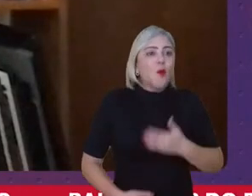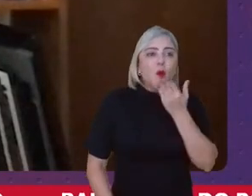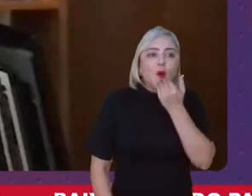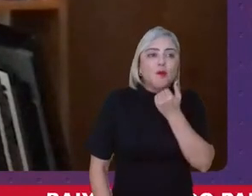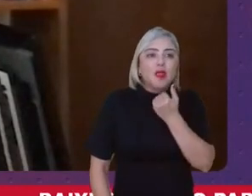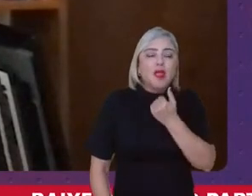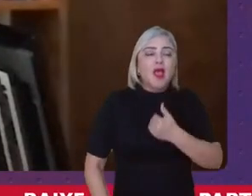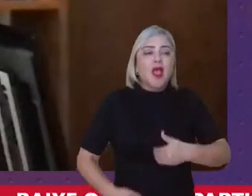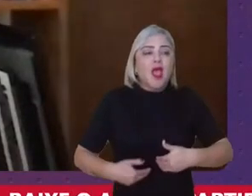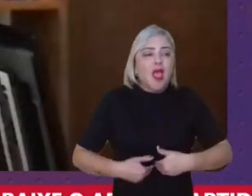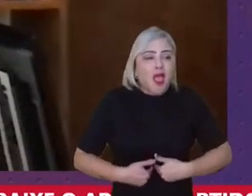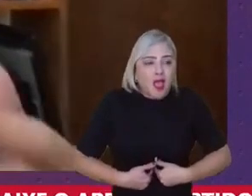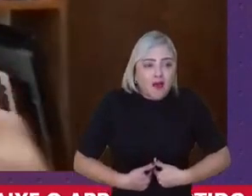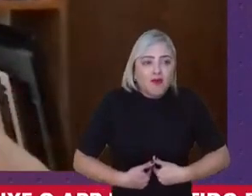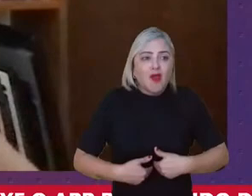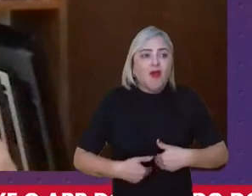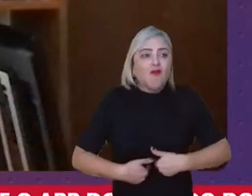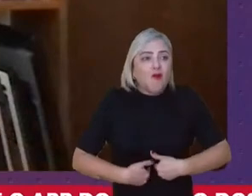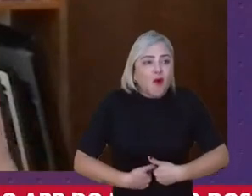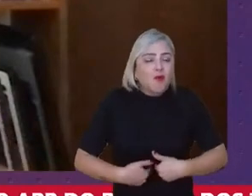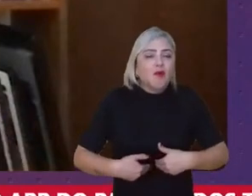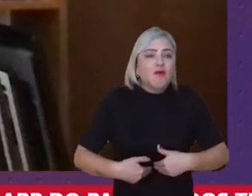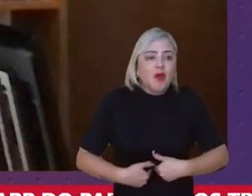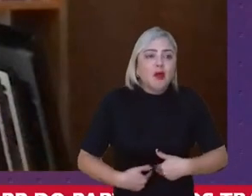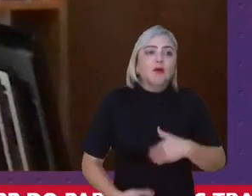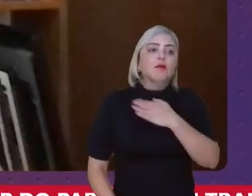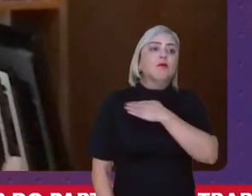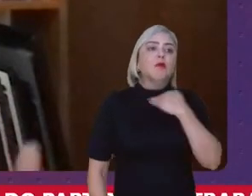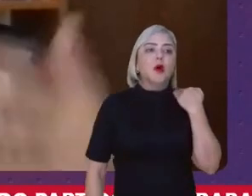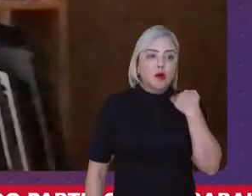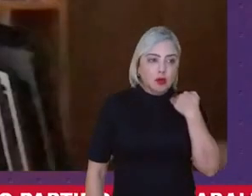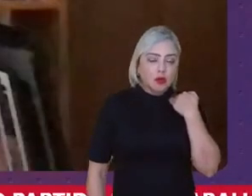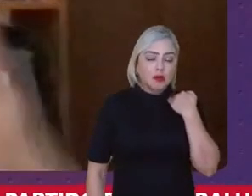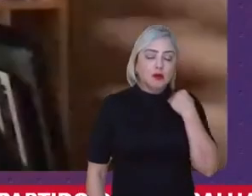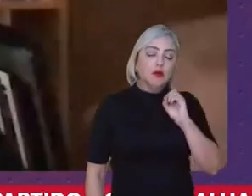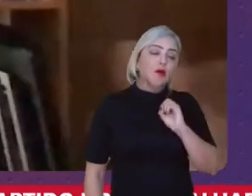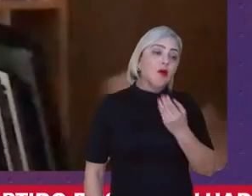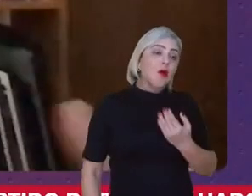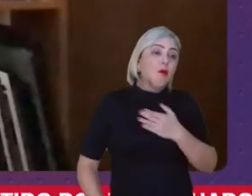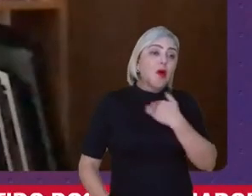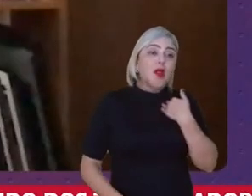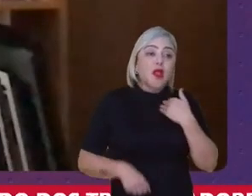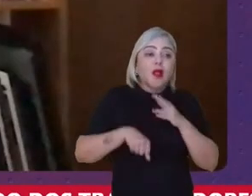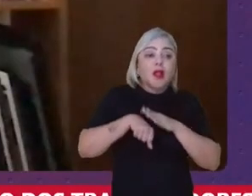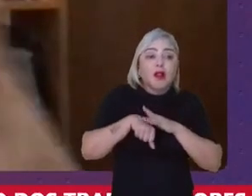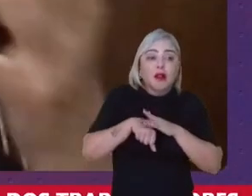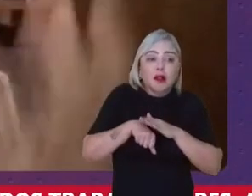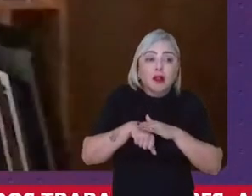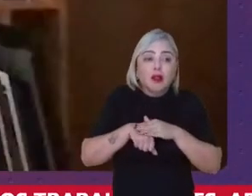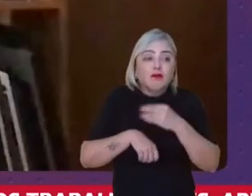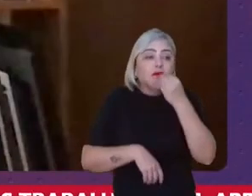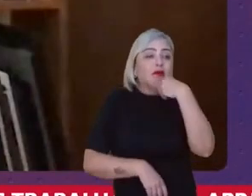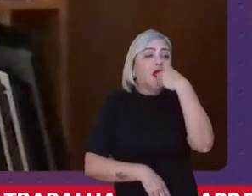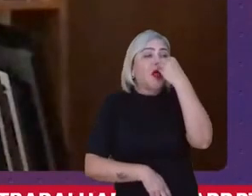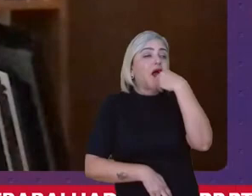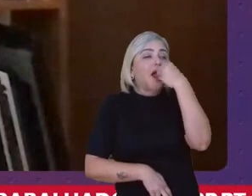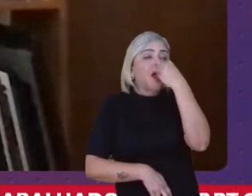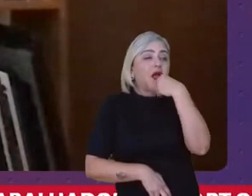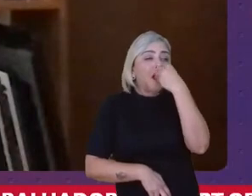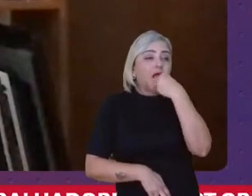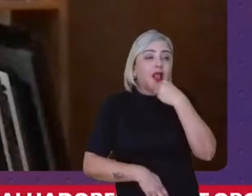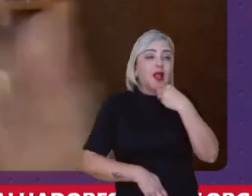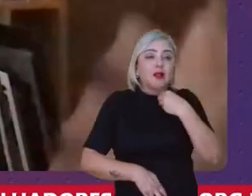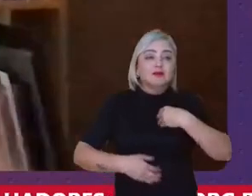Passavam tanto tempo desnutridas que acabavam ou morrendo de fome mesmo, ou morrendo porque ficavam sem nenhuma proteção no